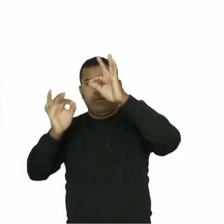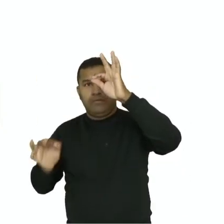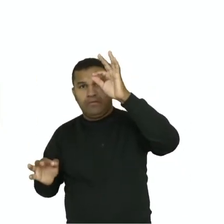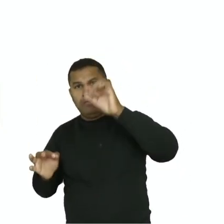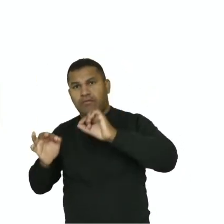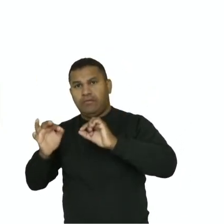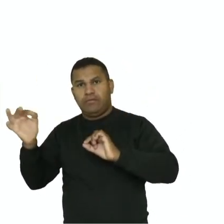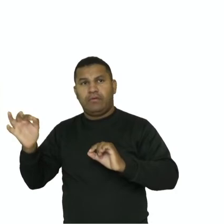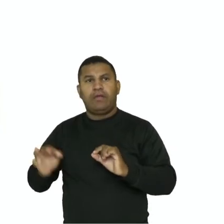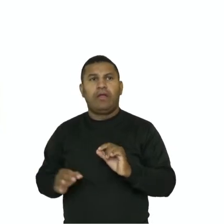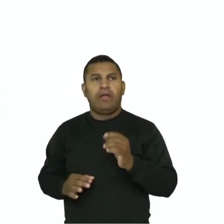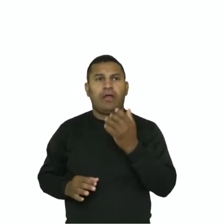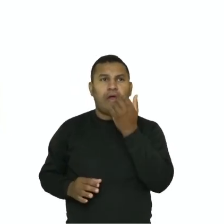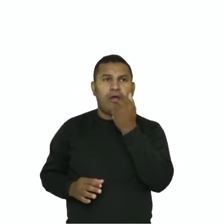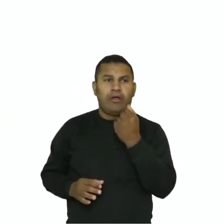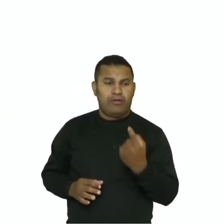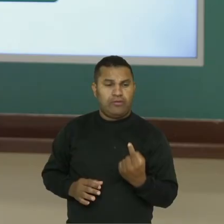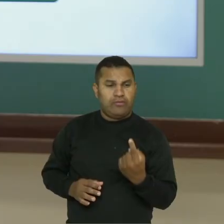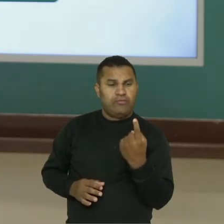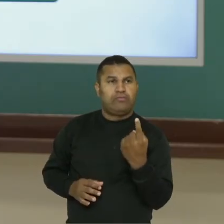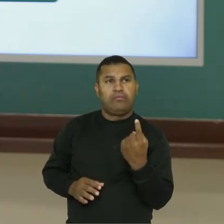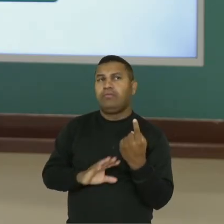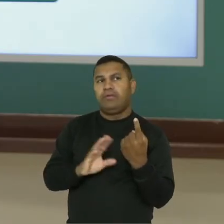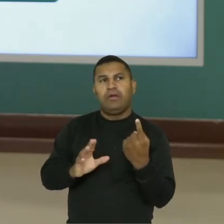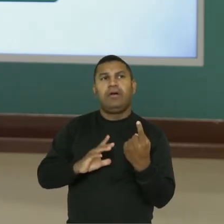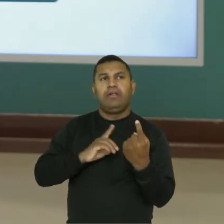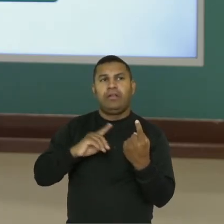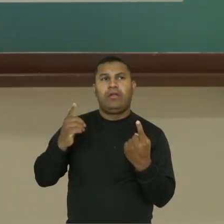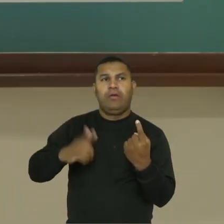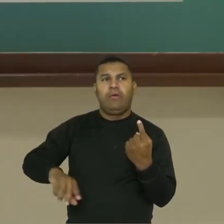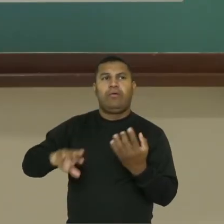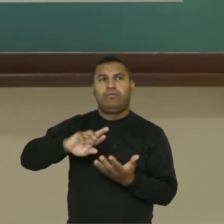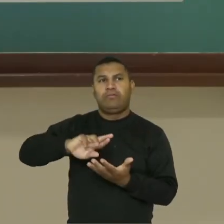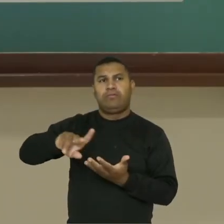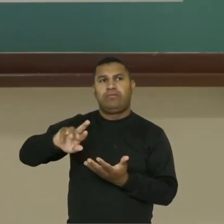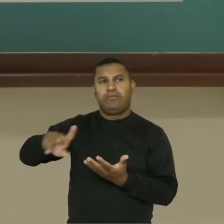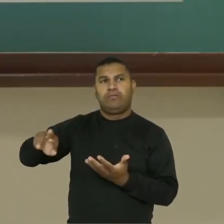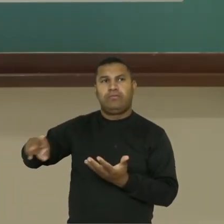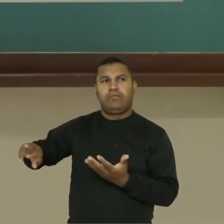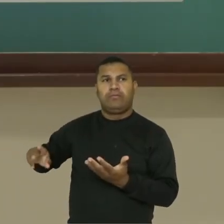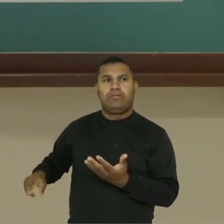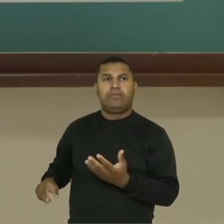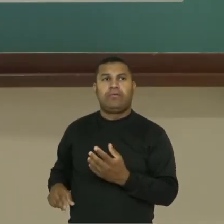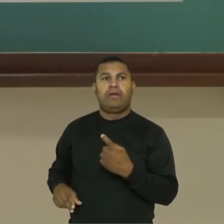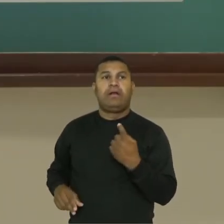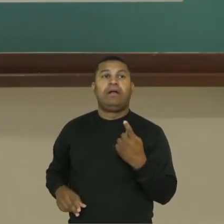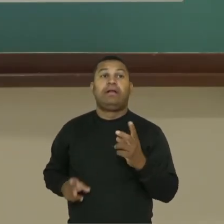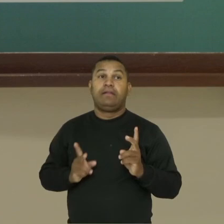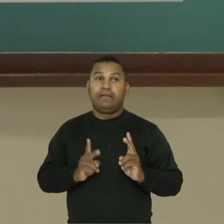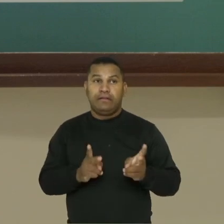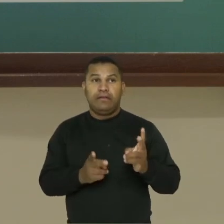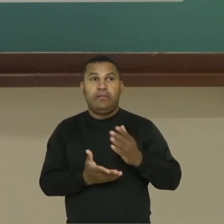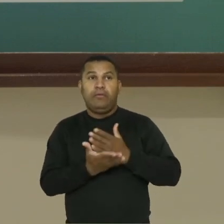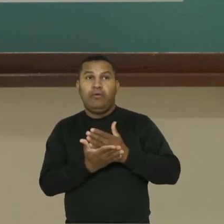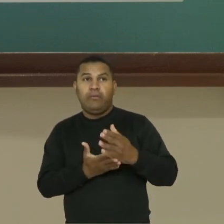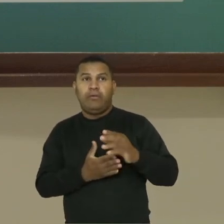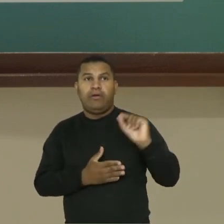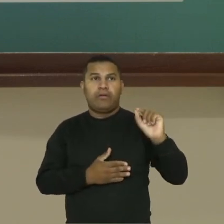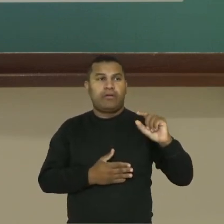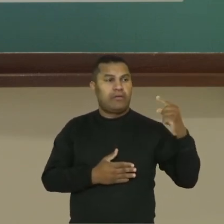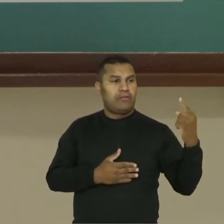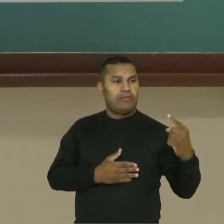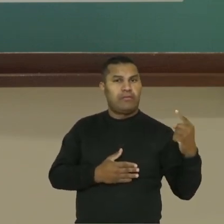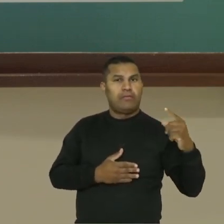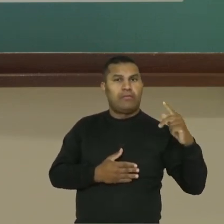alimentar. Mas, de qualquer maneira, você inicia ela sempre pelo produtor. A partir dali, você vai ter, às vezes, mais de um